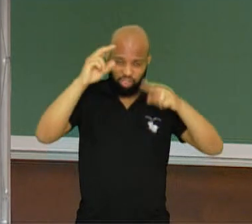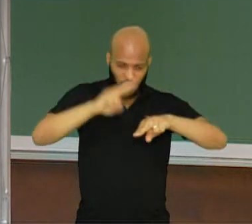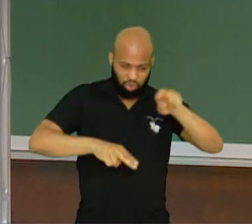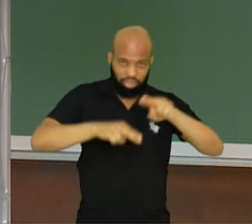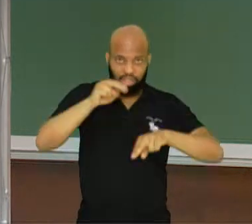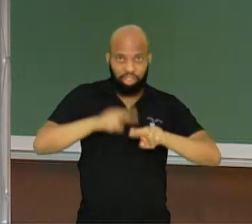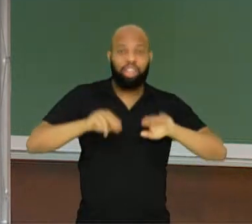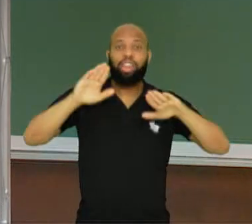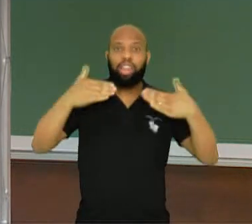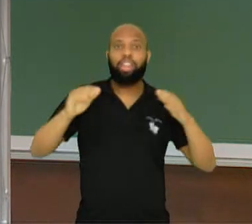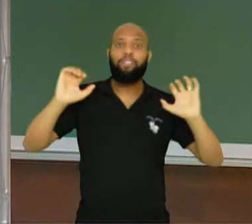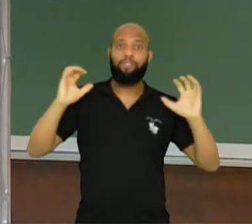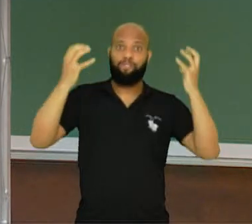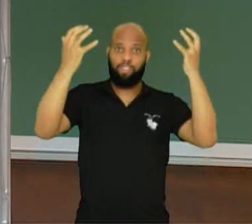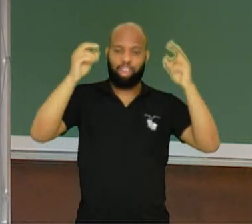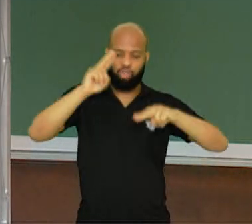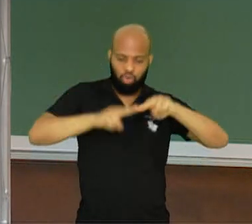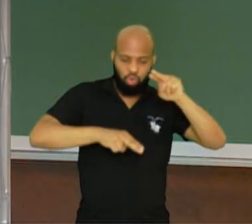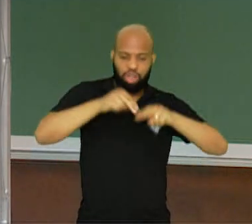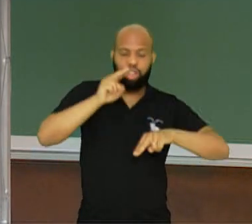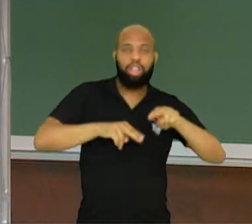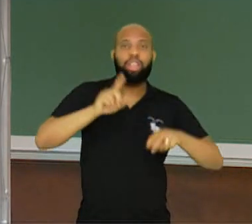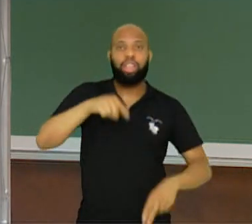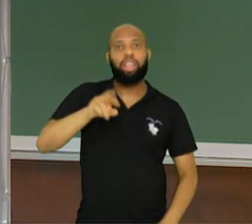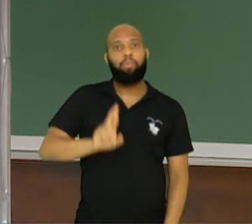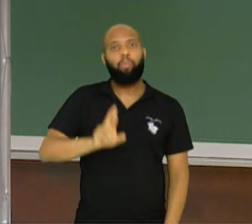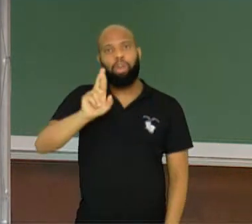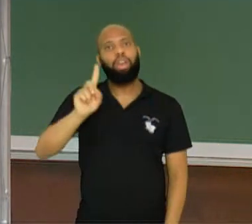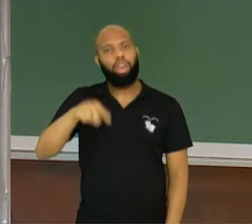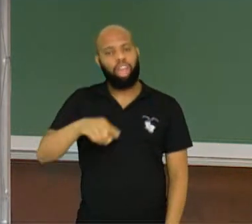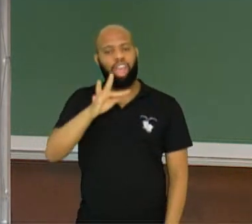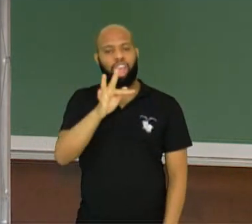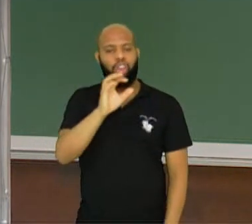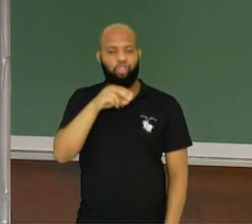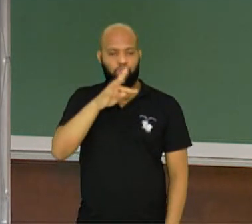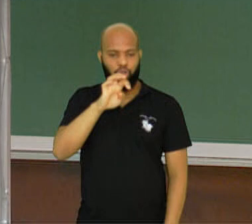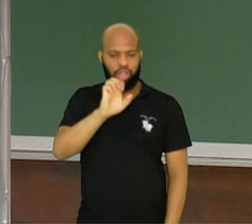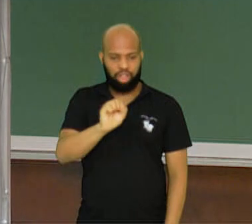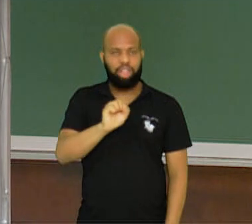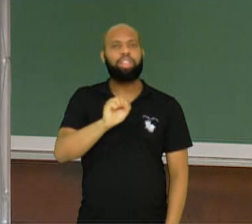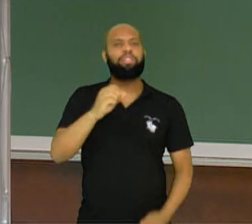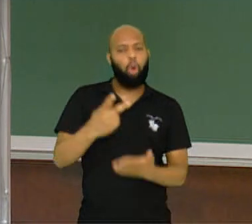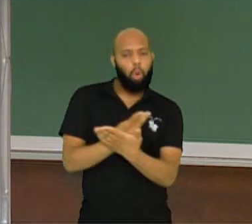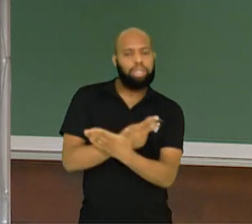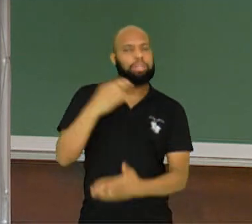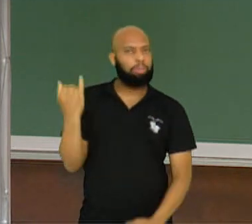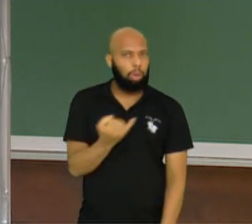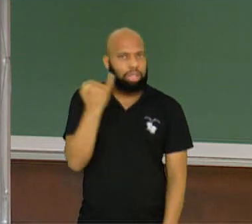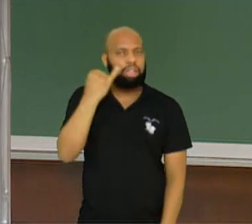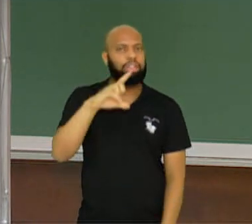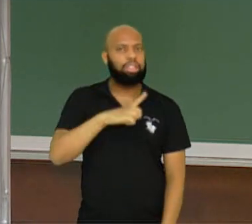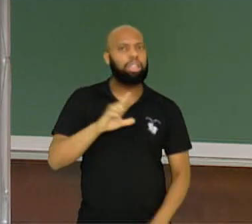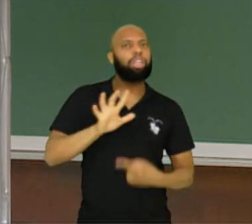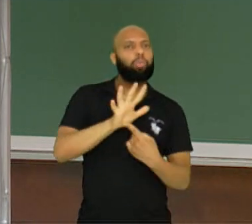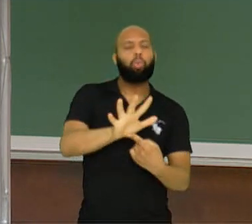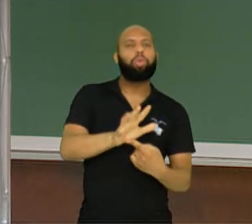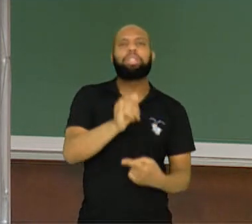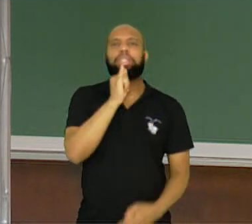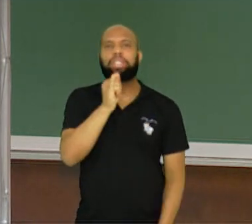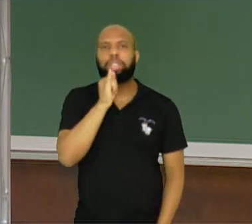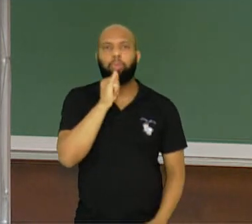festas juninas, elas representam, elas são fontes muito importantes para mostrar não só a questão